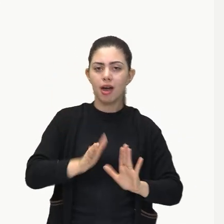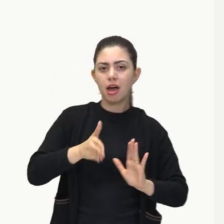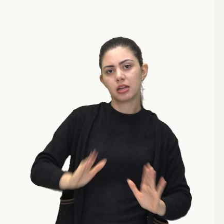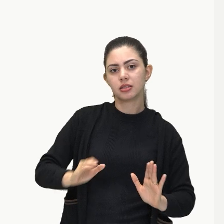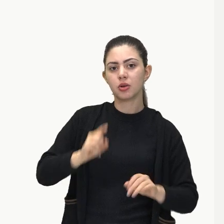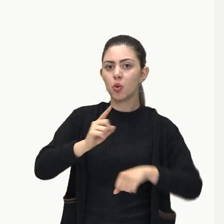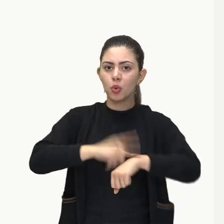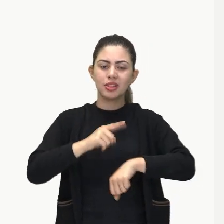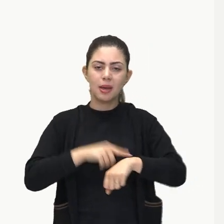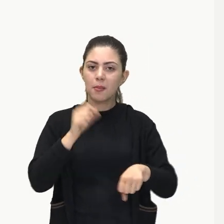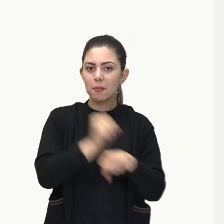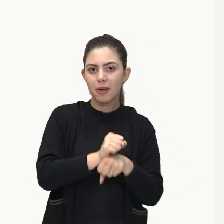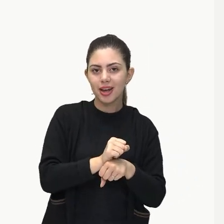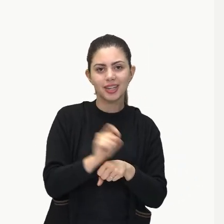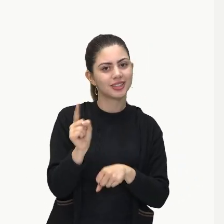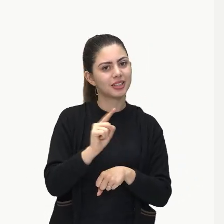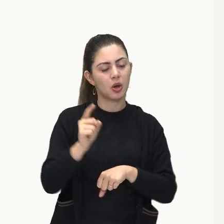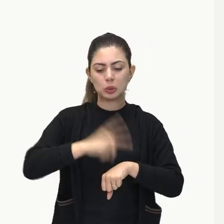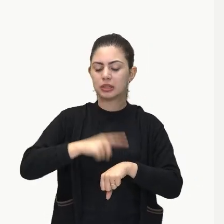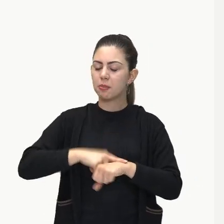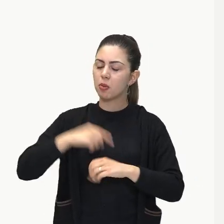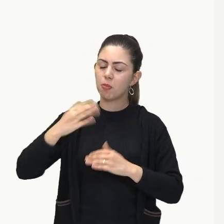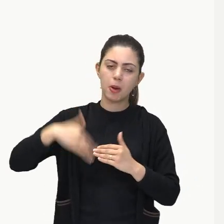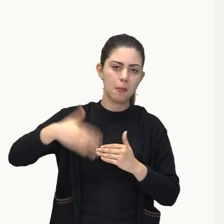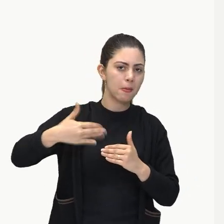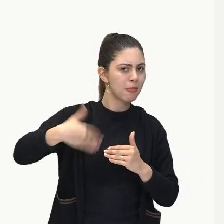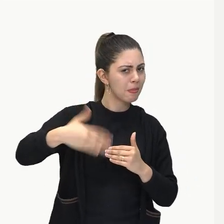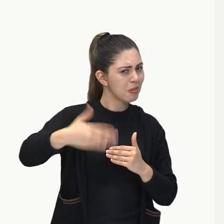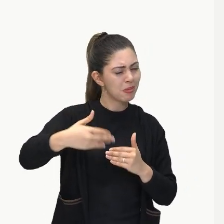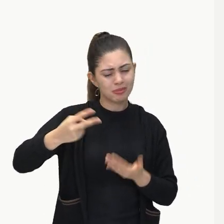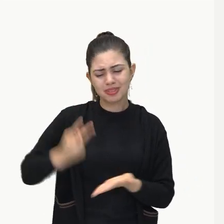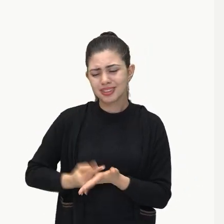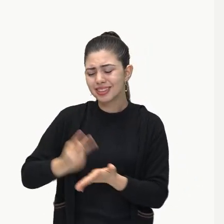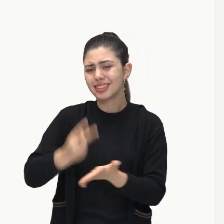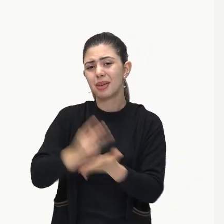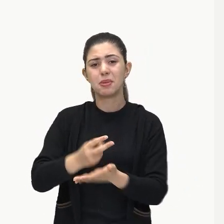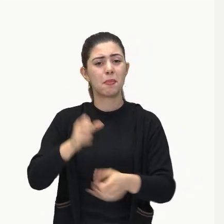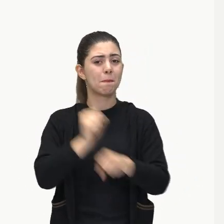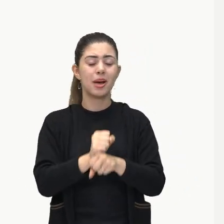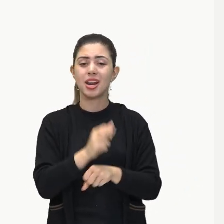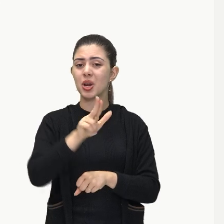ele continua, ele é ininterrupto. E essas reticências, para uma ideia